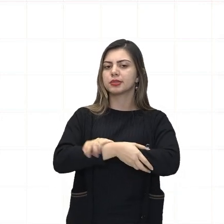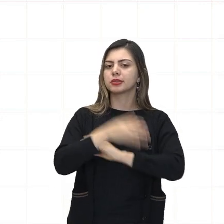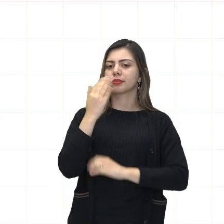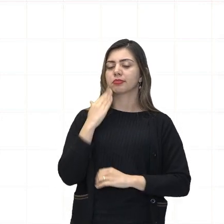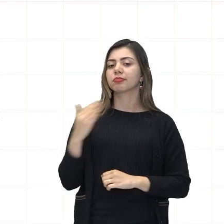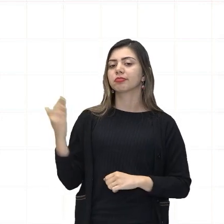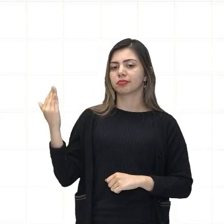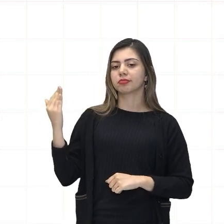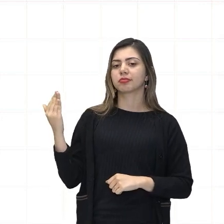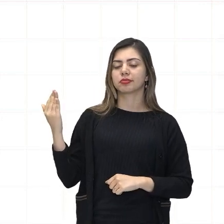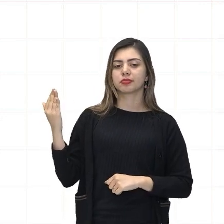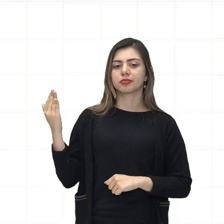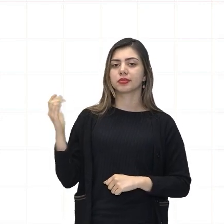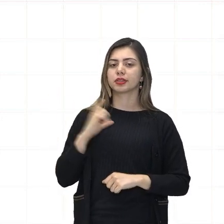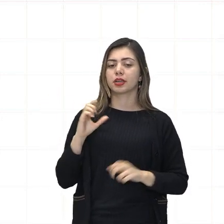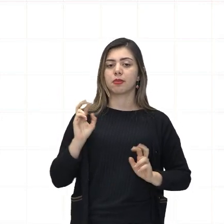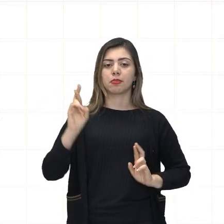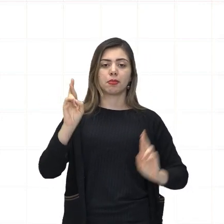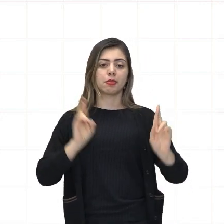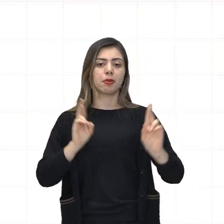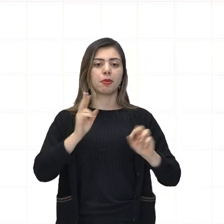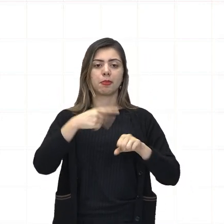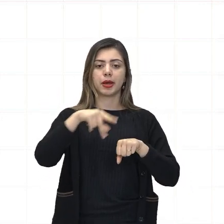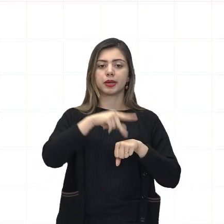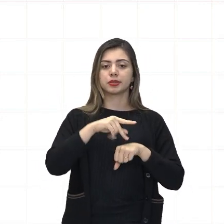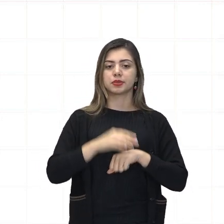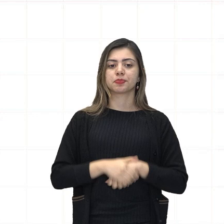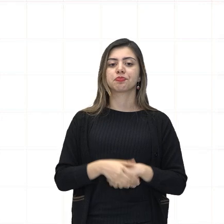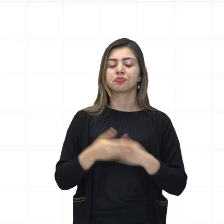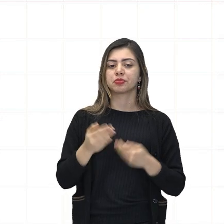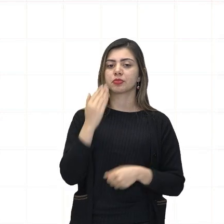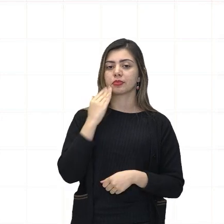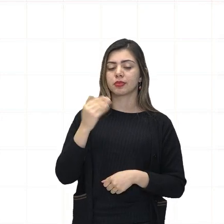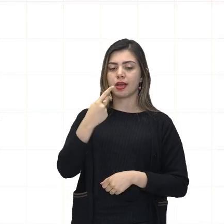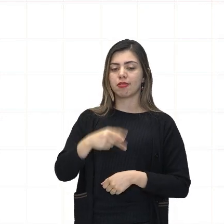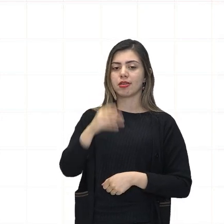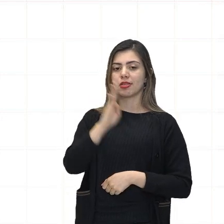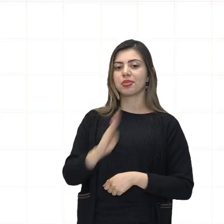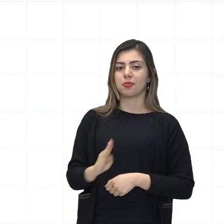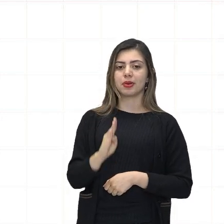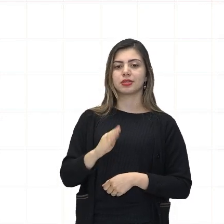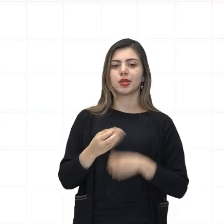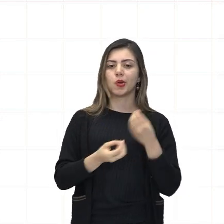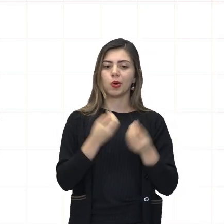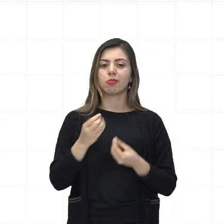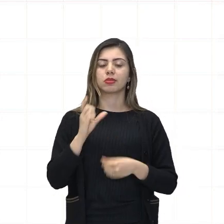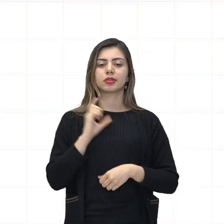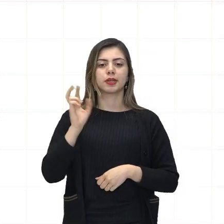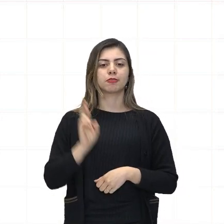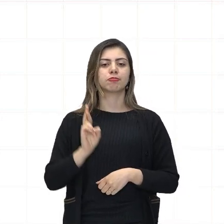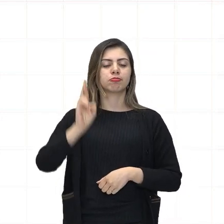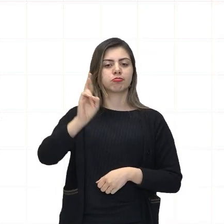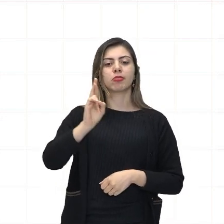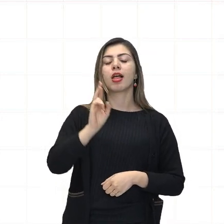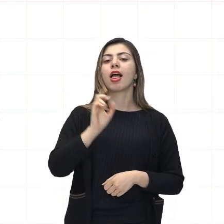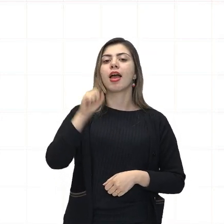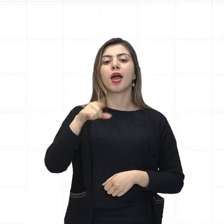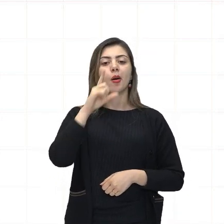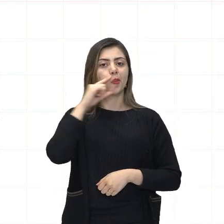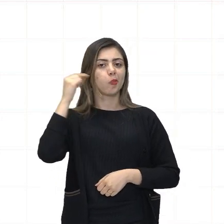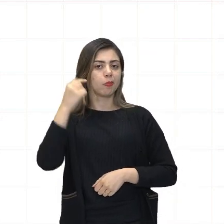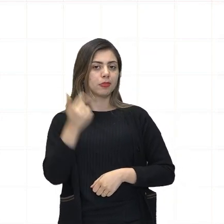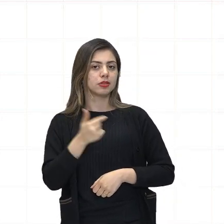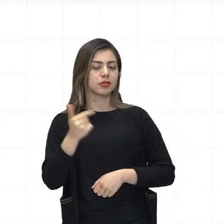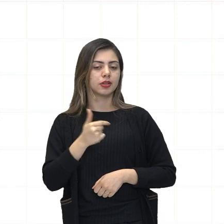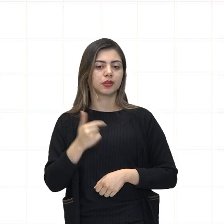e seus referidos líderes. Aqui a gente vê que o Império Brasileiro está sob a liderança do próprio Dom Pedro II,